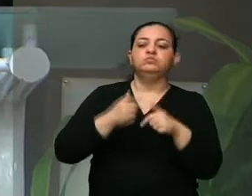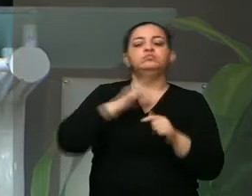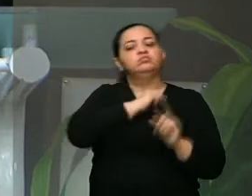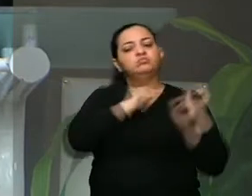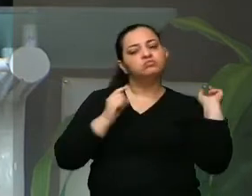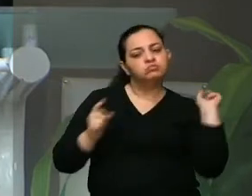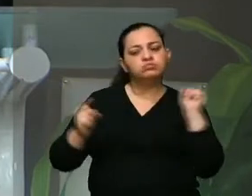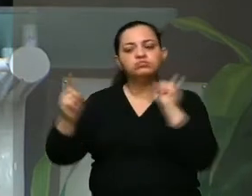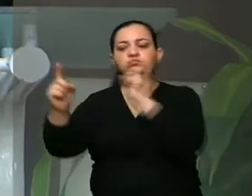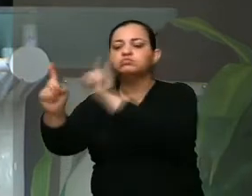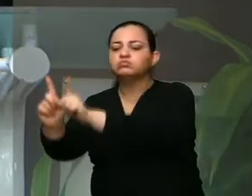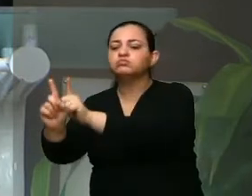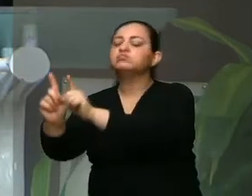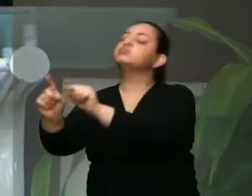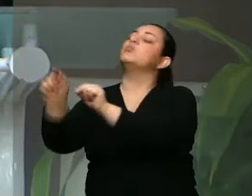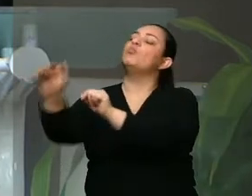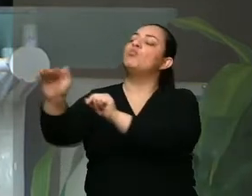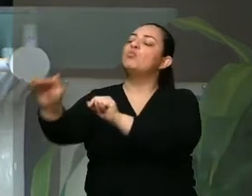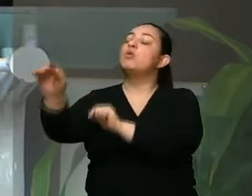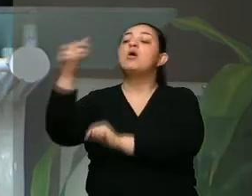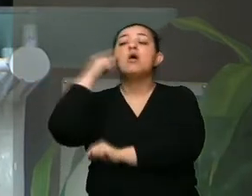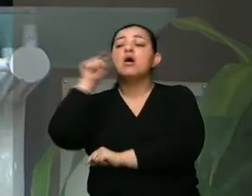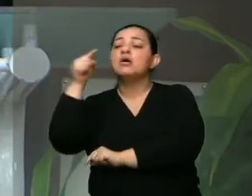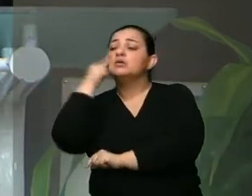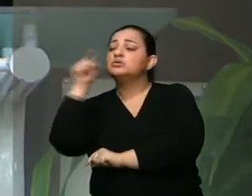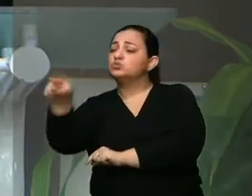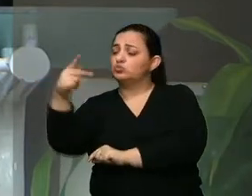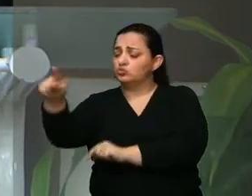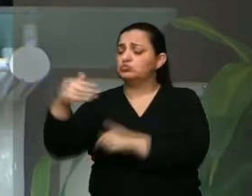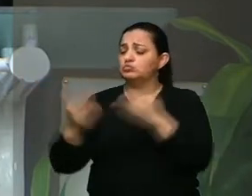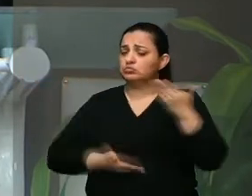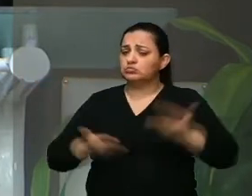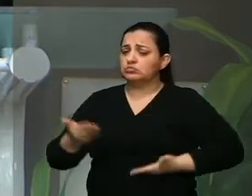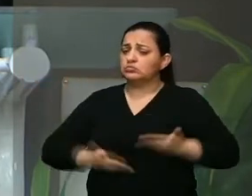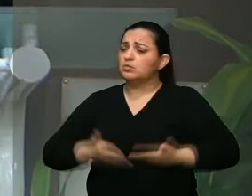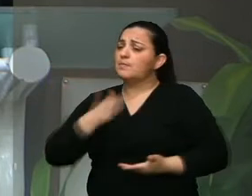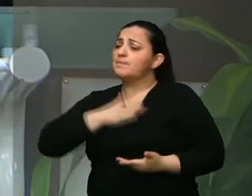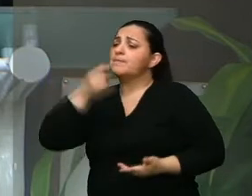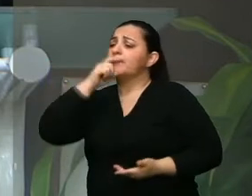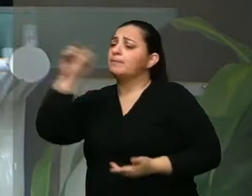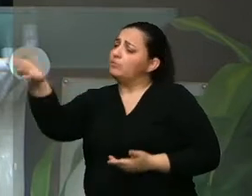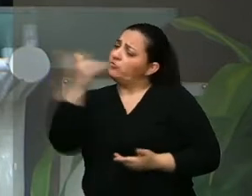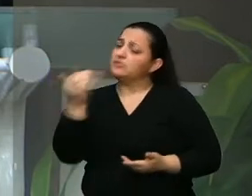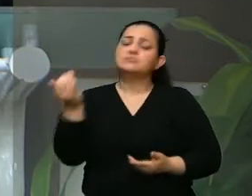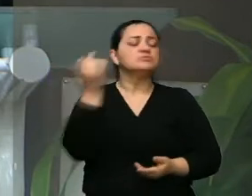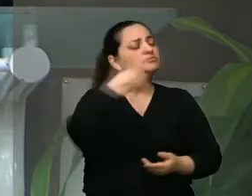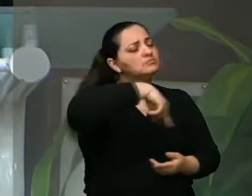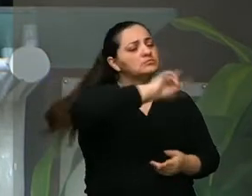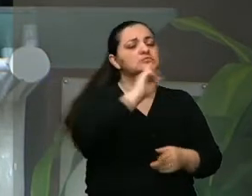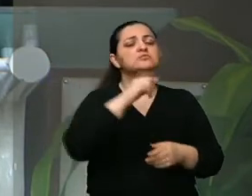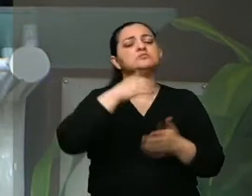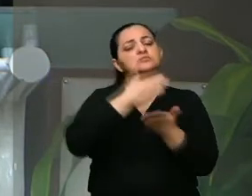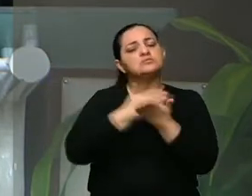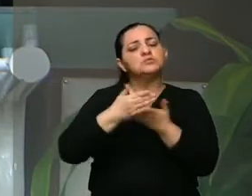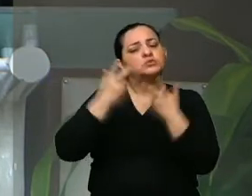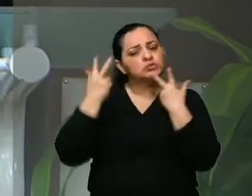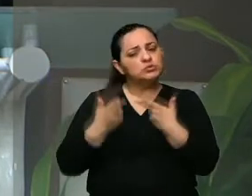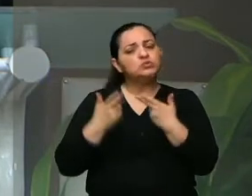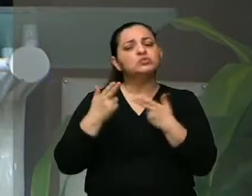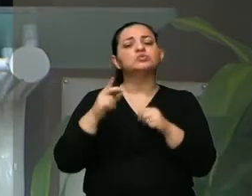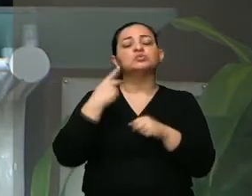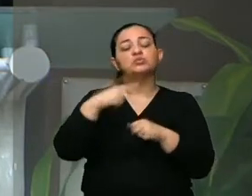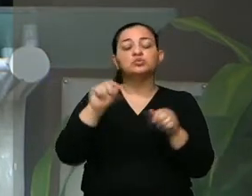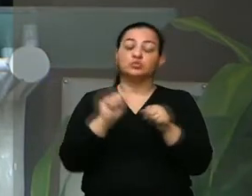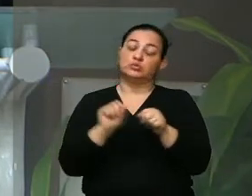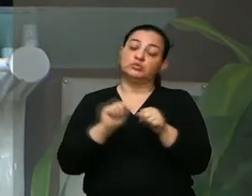foi colocou sua mão no ombro de senhor você é servo do meu pai em e começou exatamente como você teria